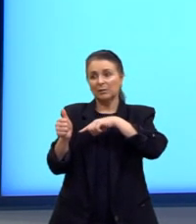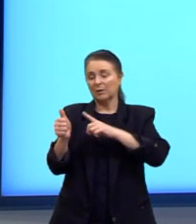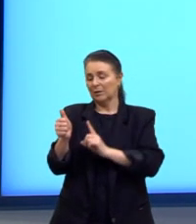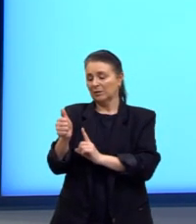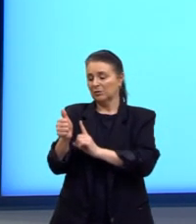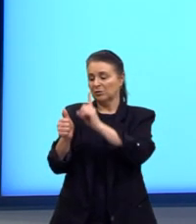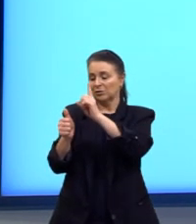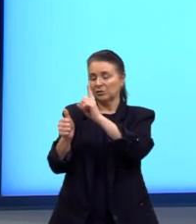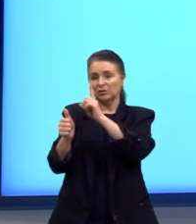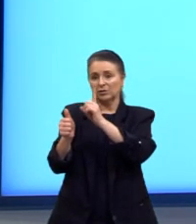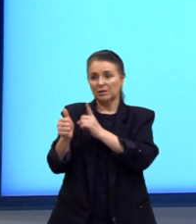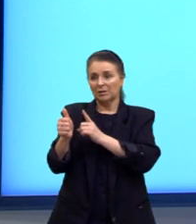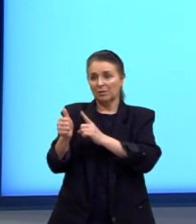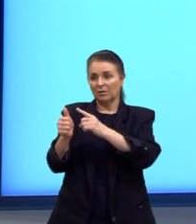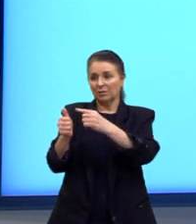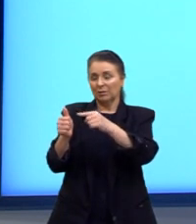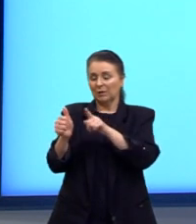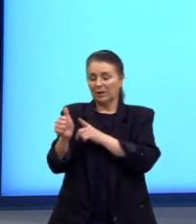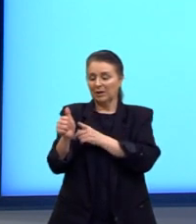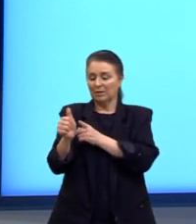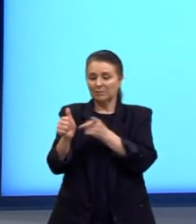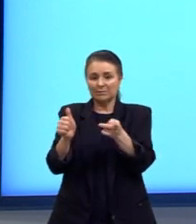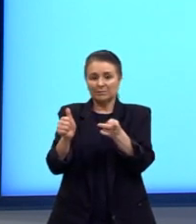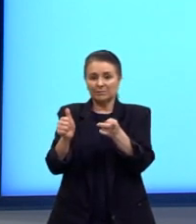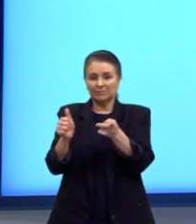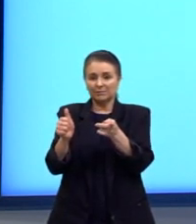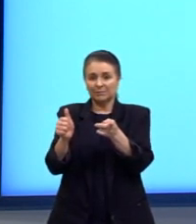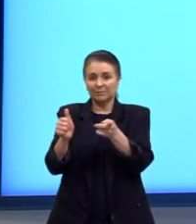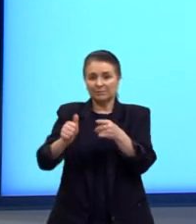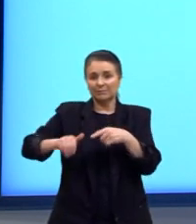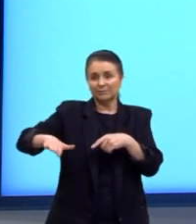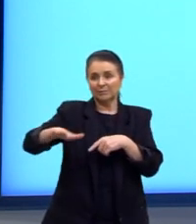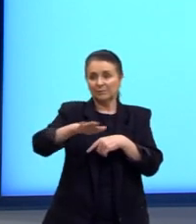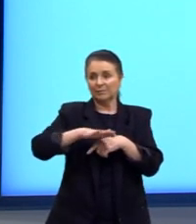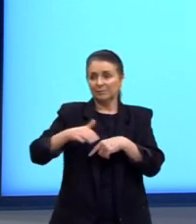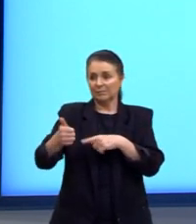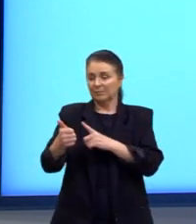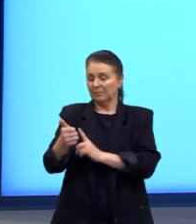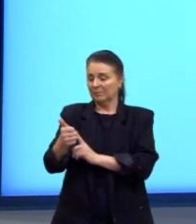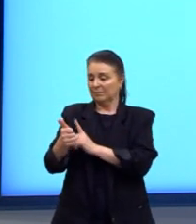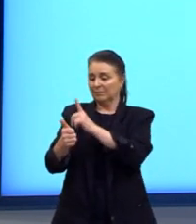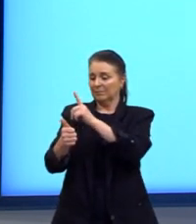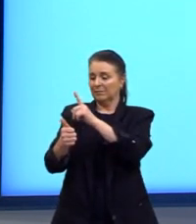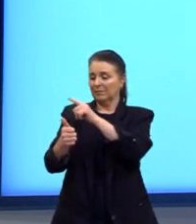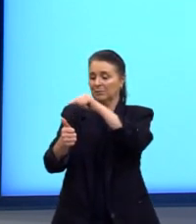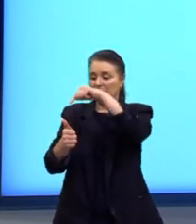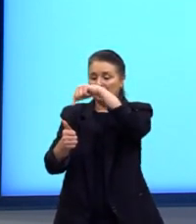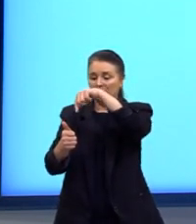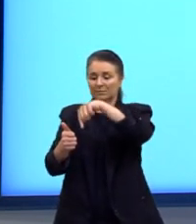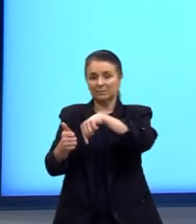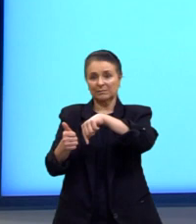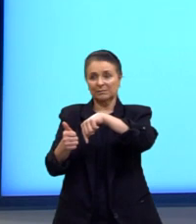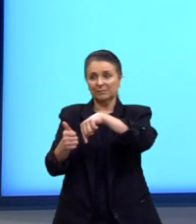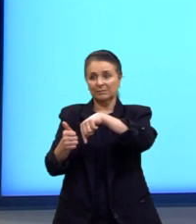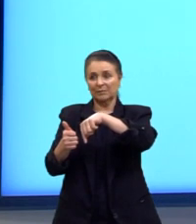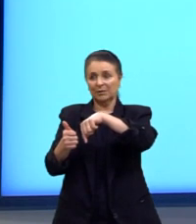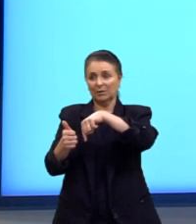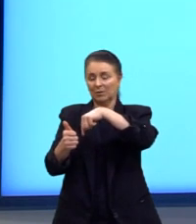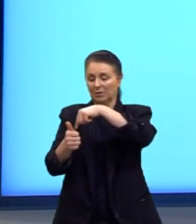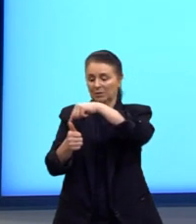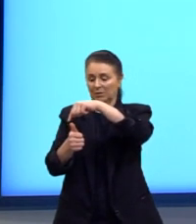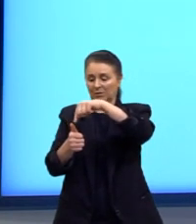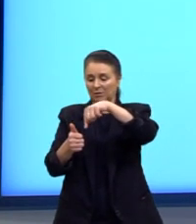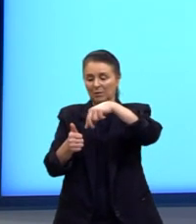de apontar. Tá? Então agora o campo magnético ele está apontando assim e eu vou girando aqui, ó. Vejam que aqui eu